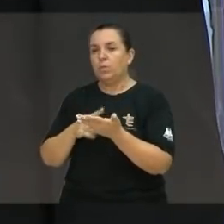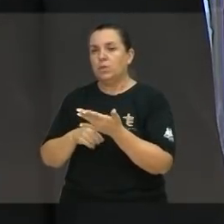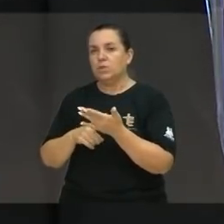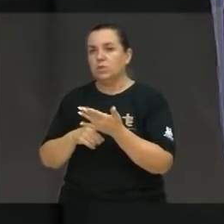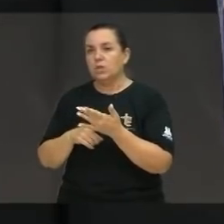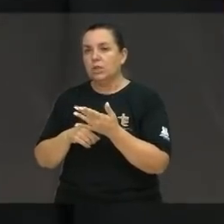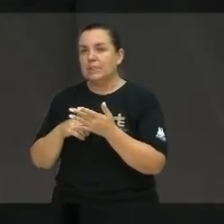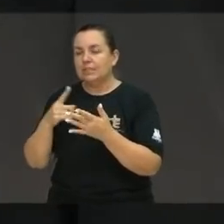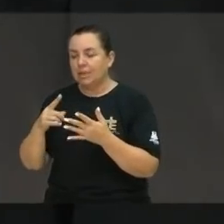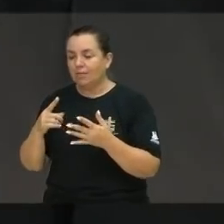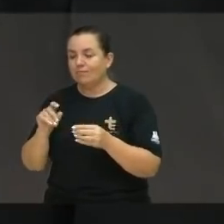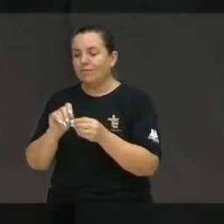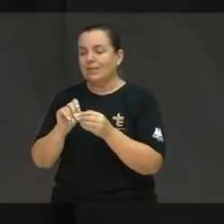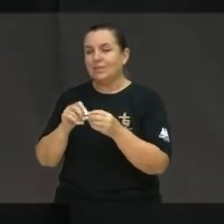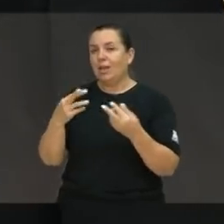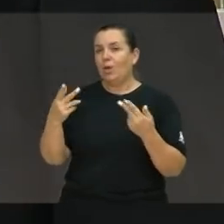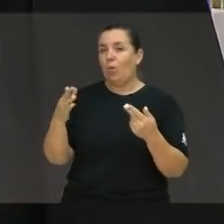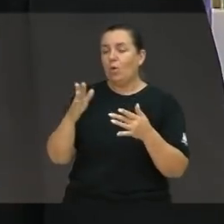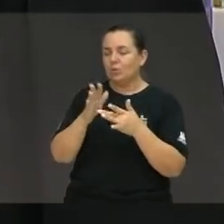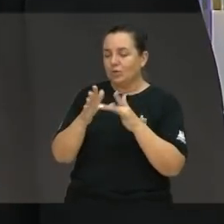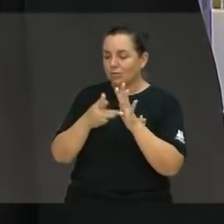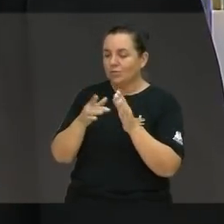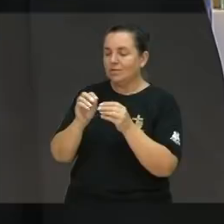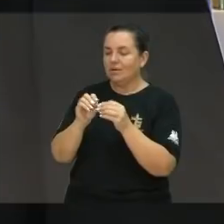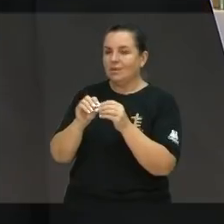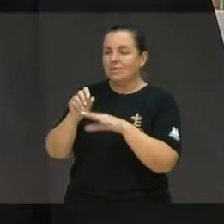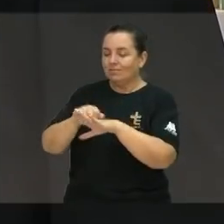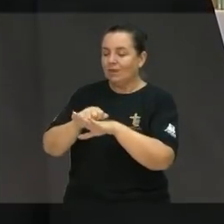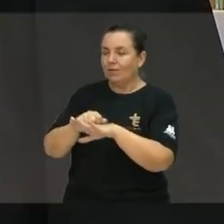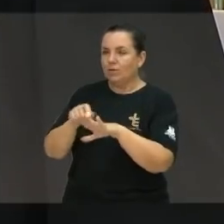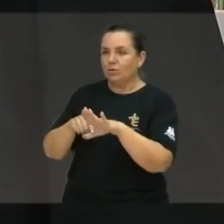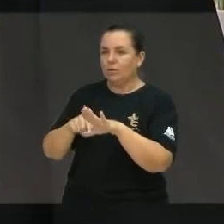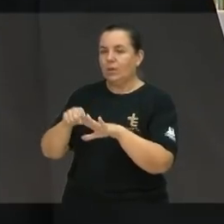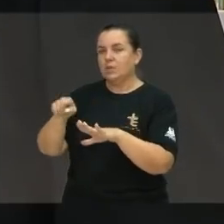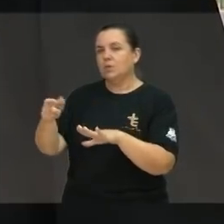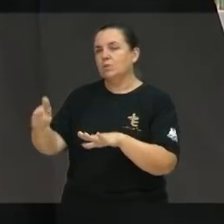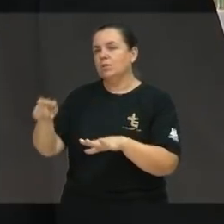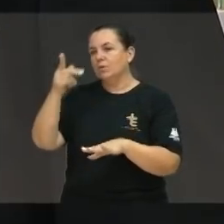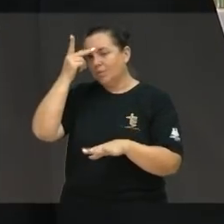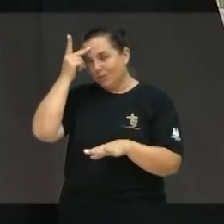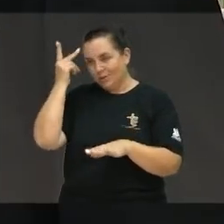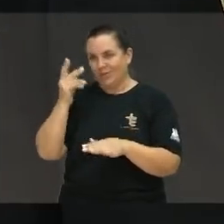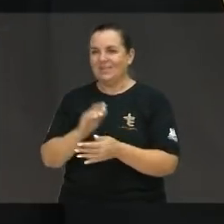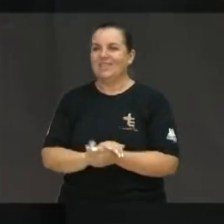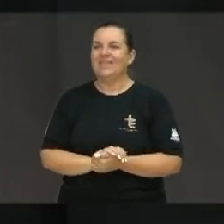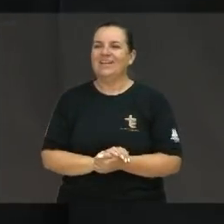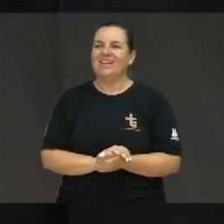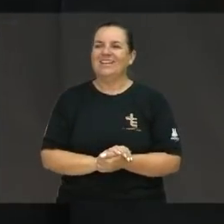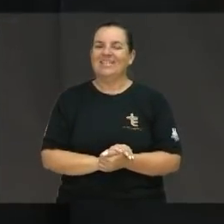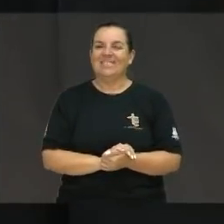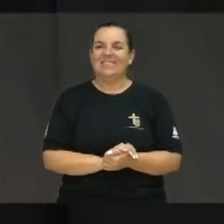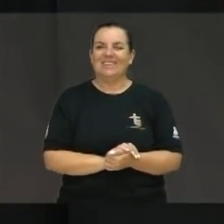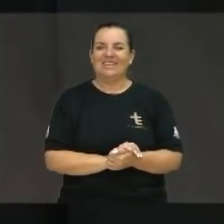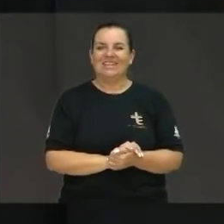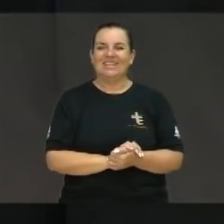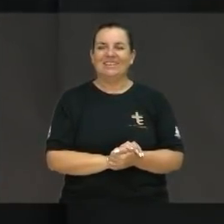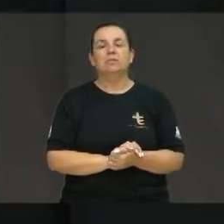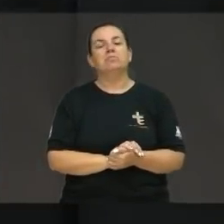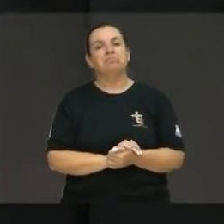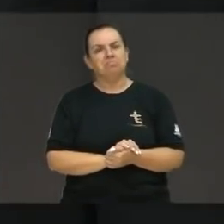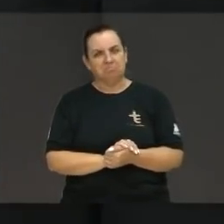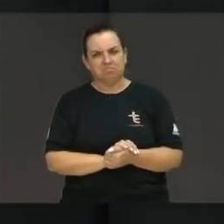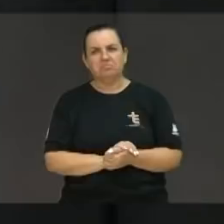do seu avental para lavar os pés dos outros é menina não é muito